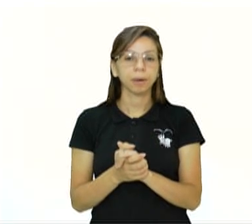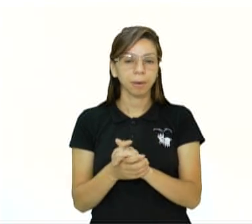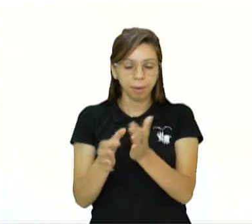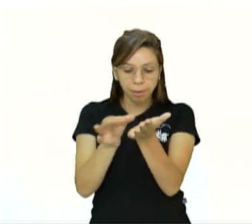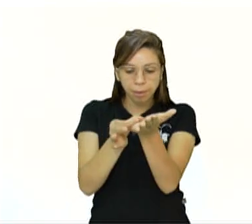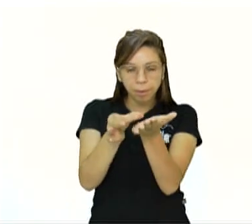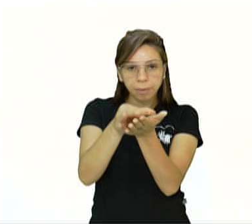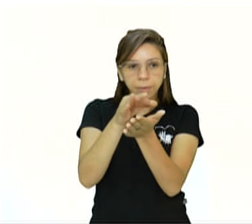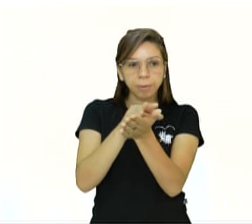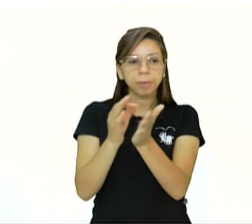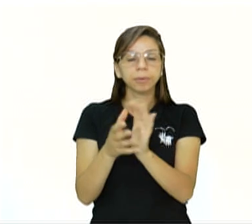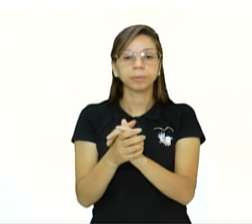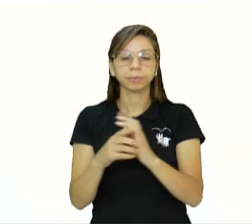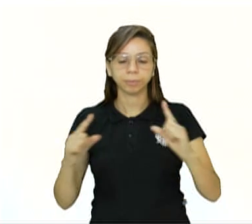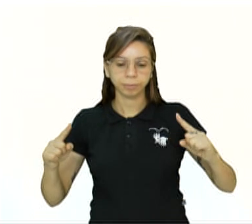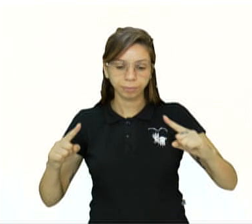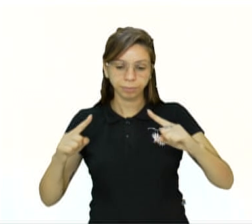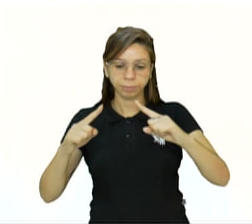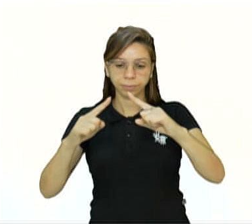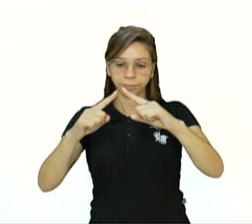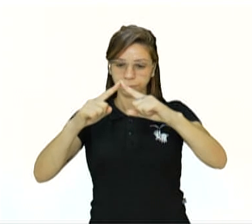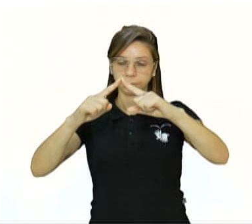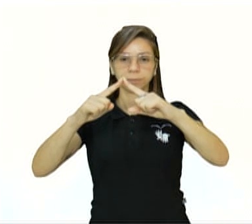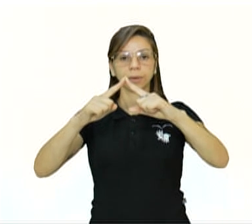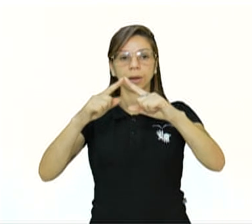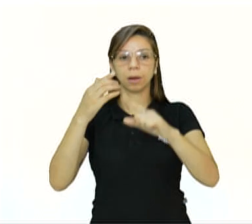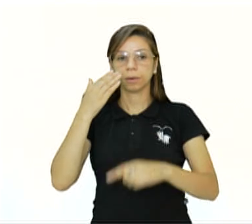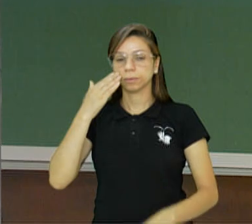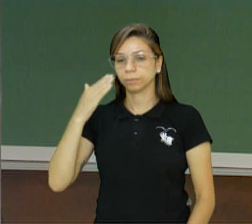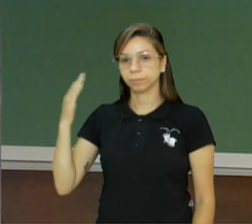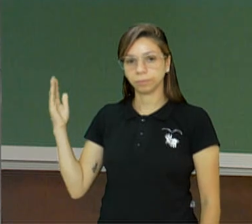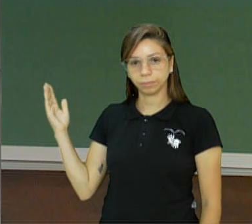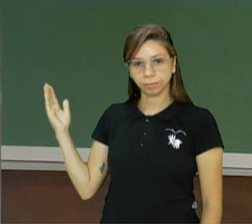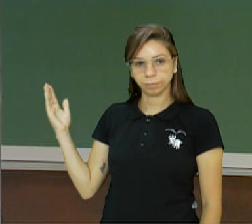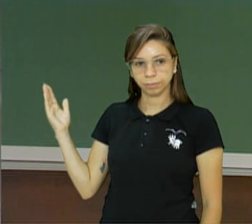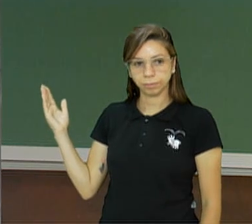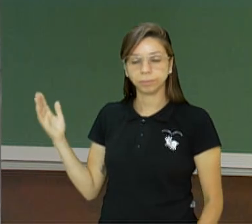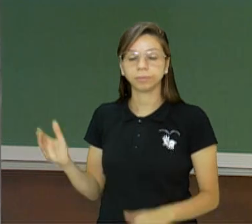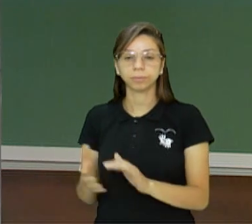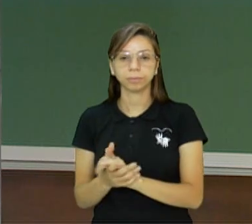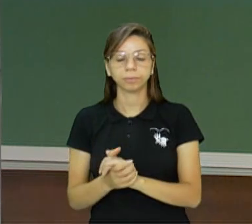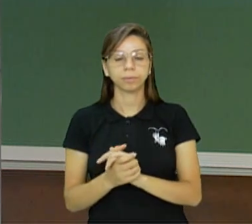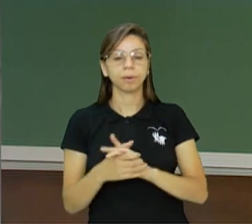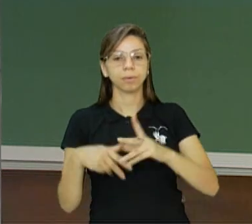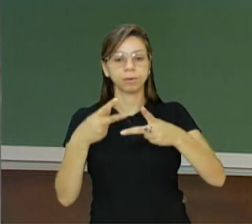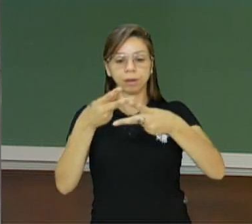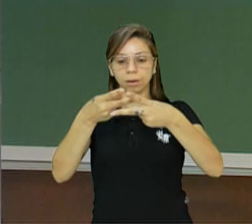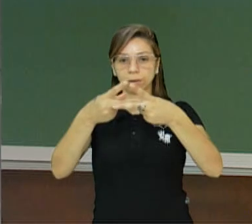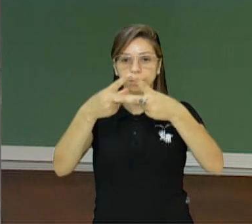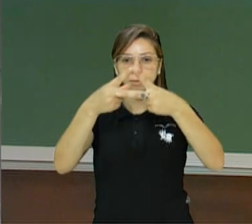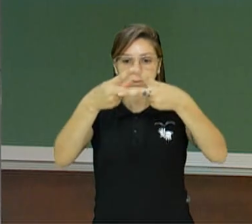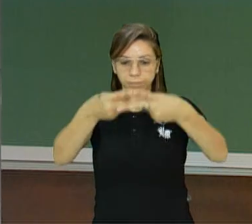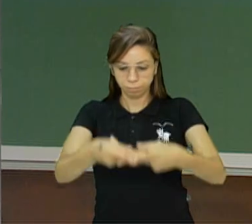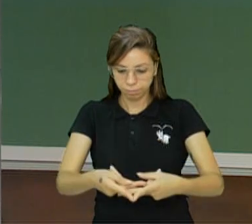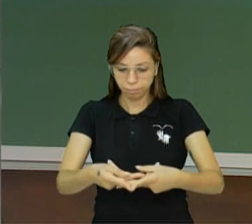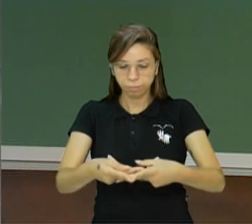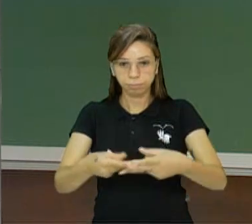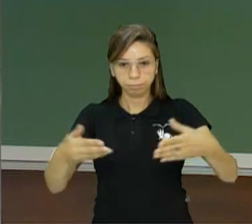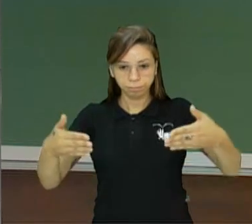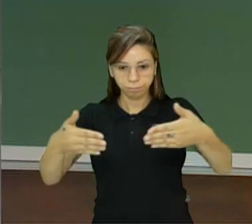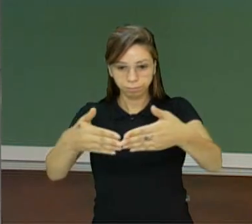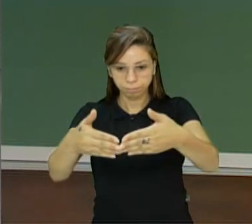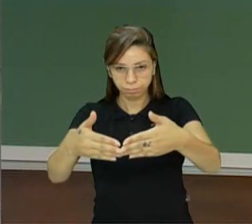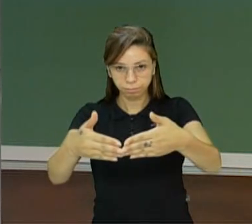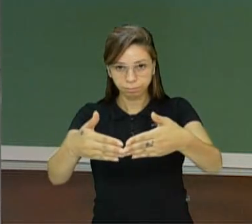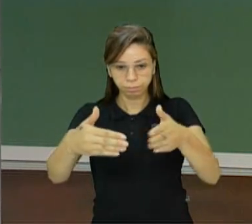os palitinhos levemente inclinados. Então, olhem ali, ó, nós tínhamos um triângulo embaixo. Agora, em cada jujuba